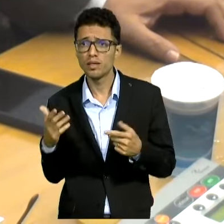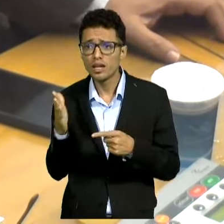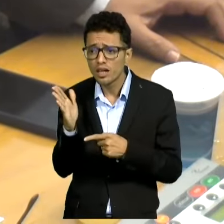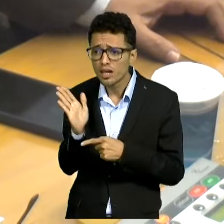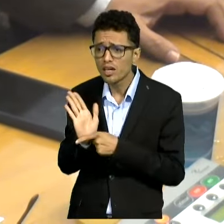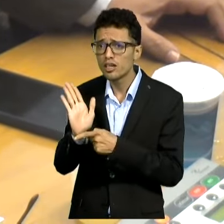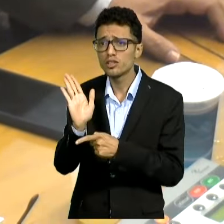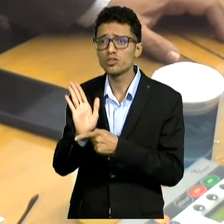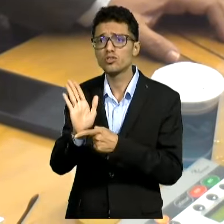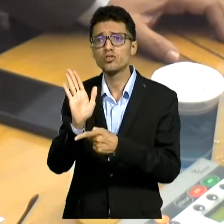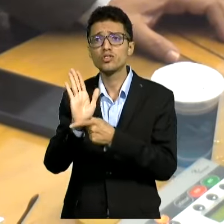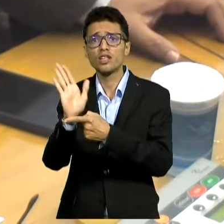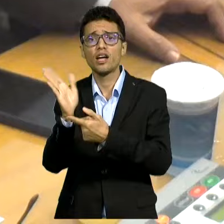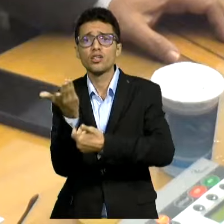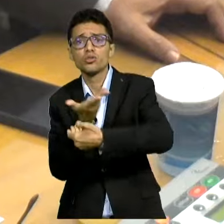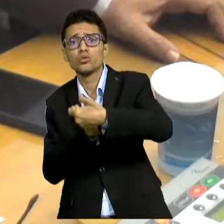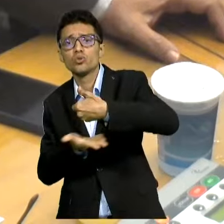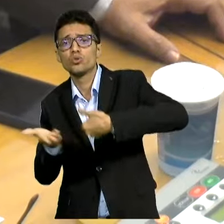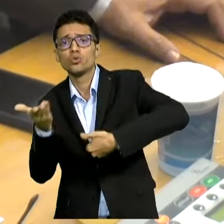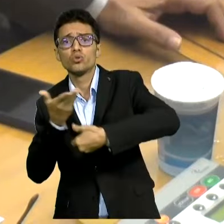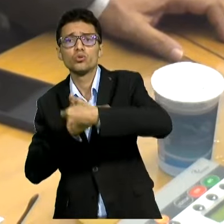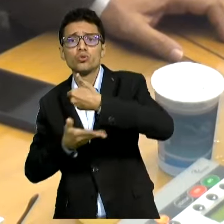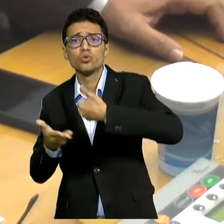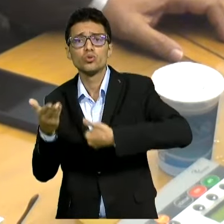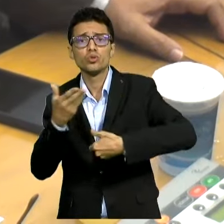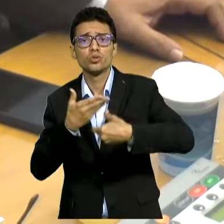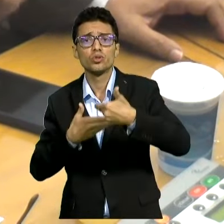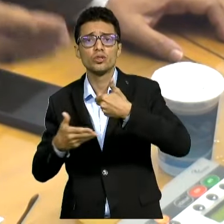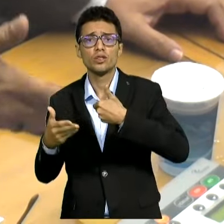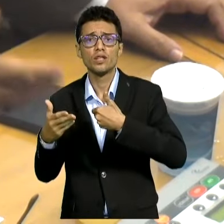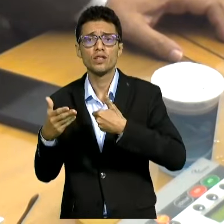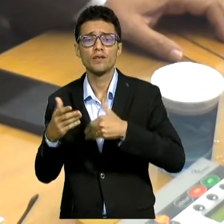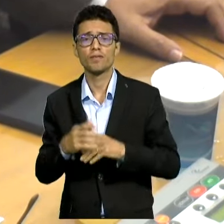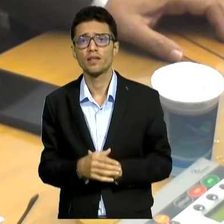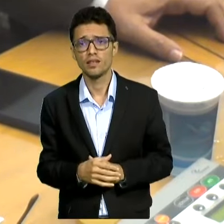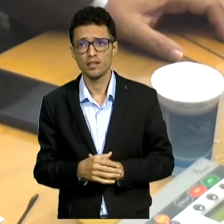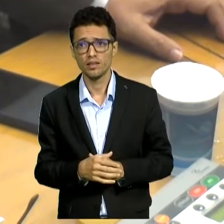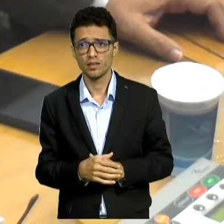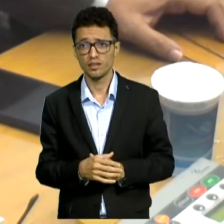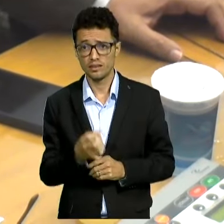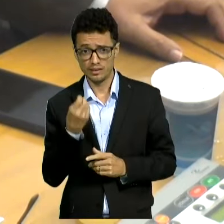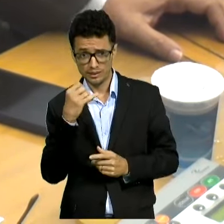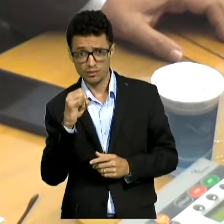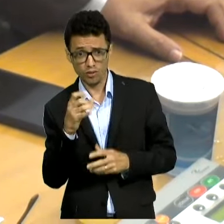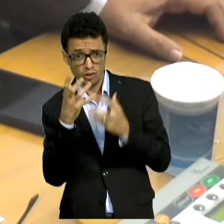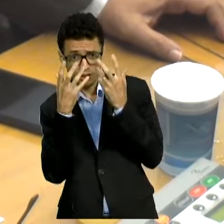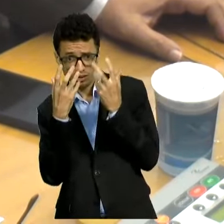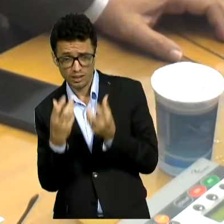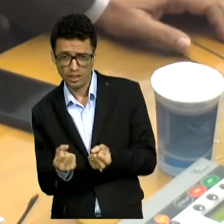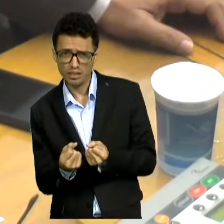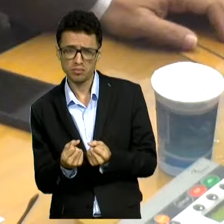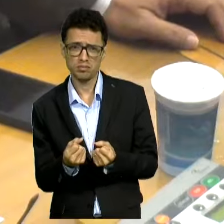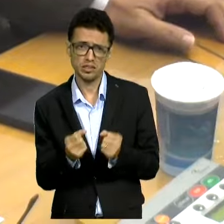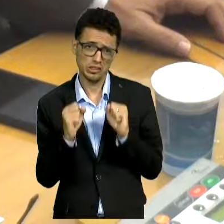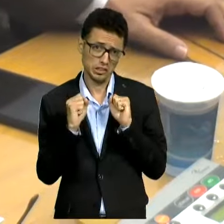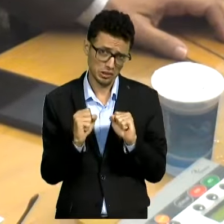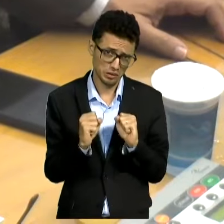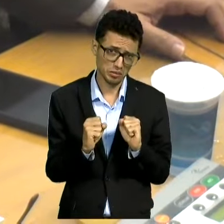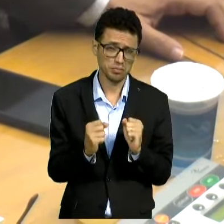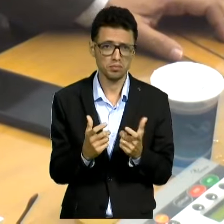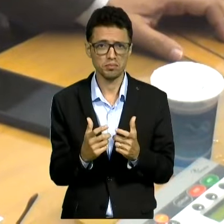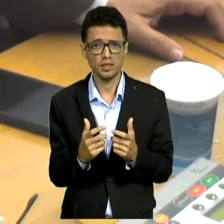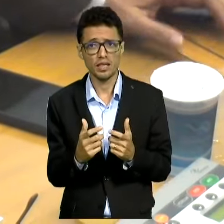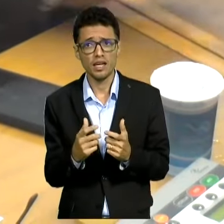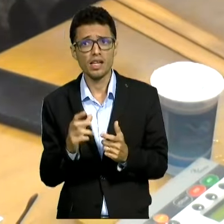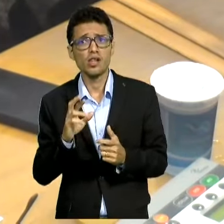interlocução. Porque o que nós vamos fazer aqui, iríamos fazer, caso fosse aprovado, caso seja aprovado, não é